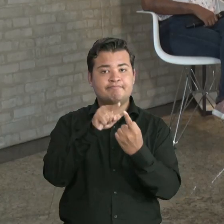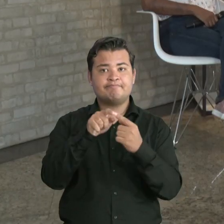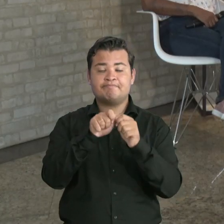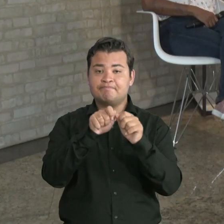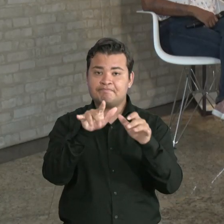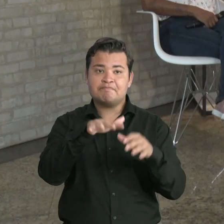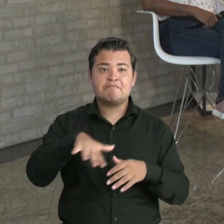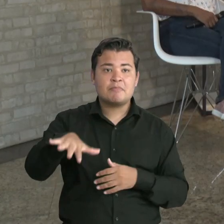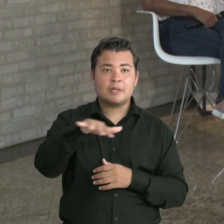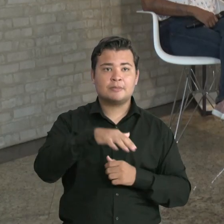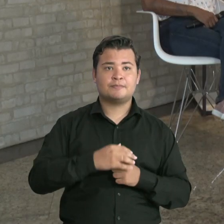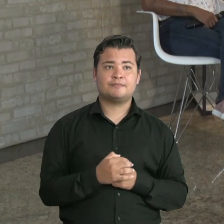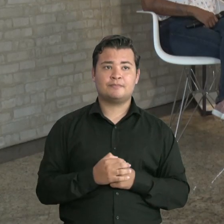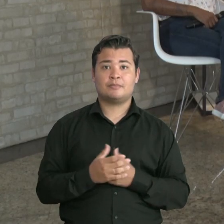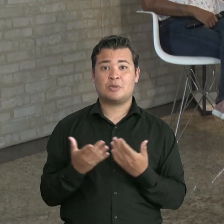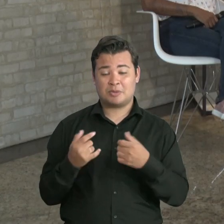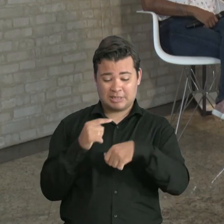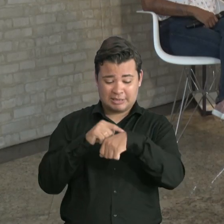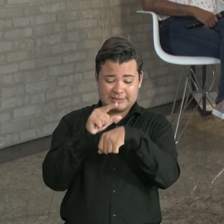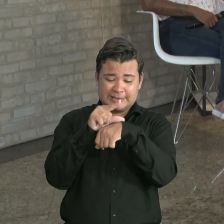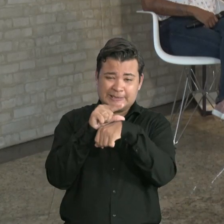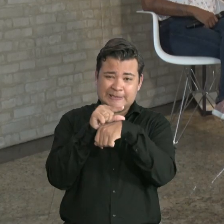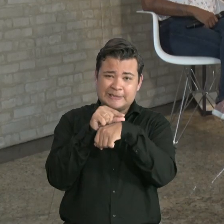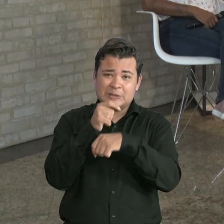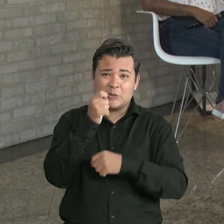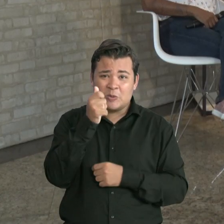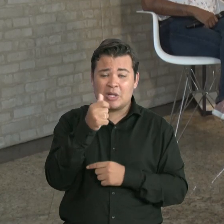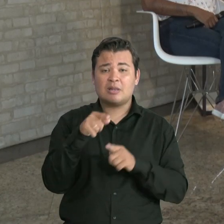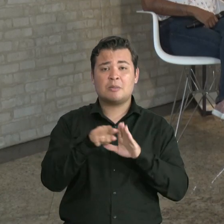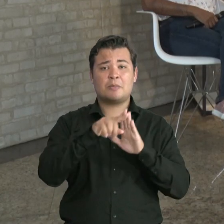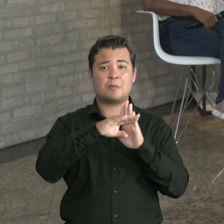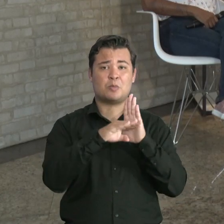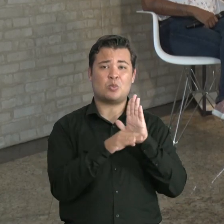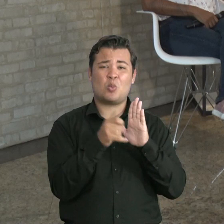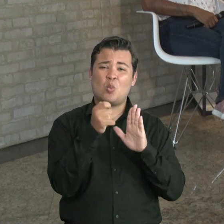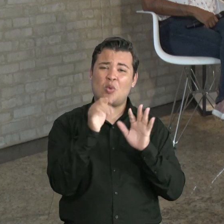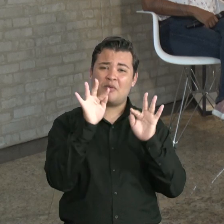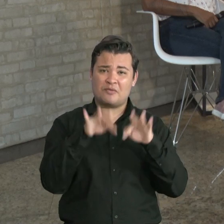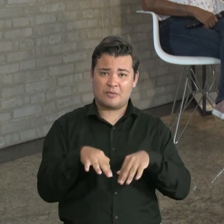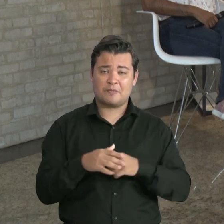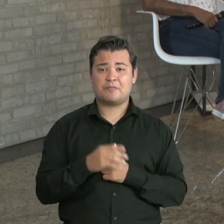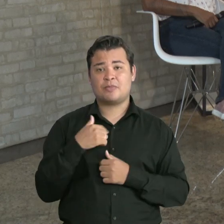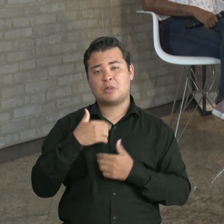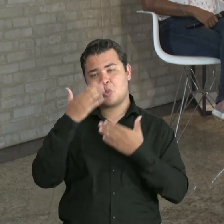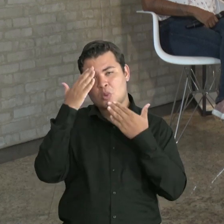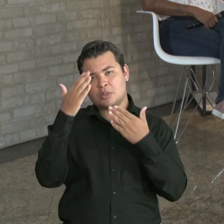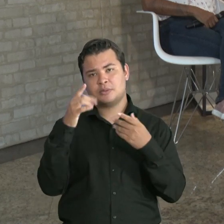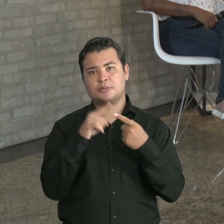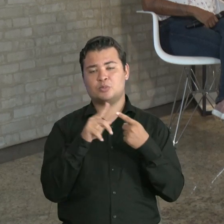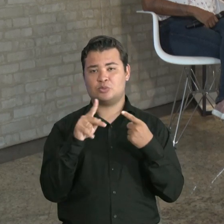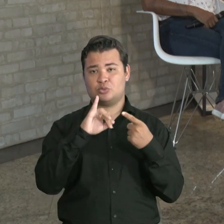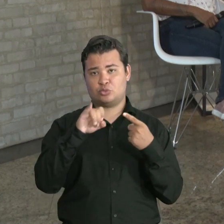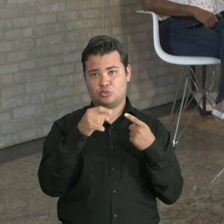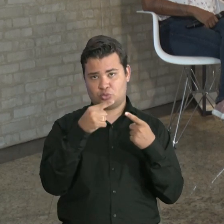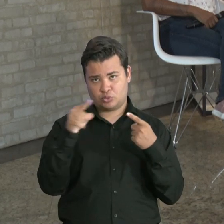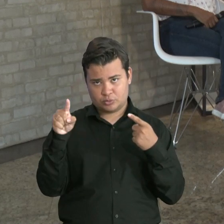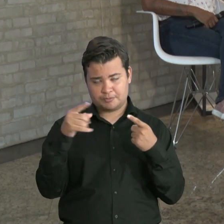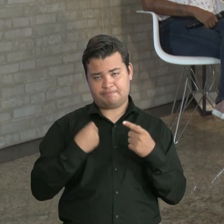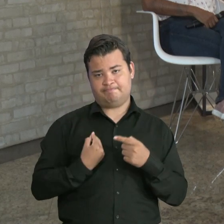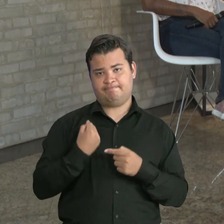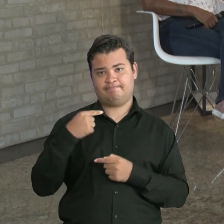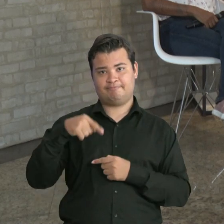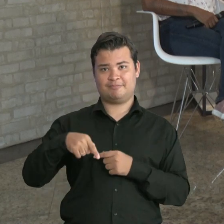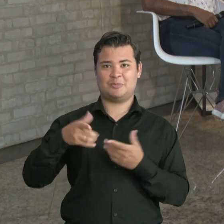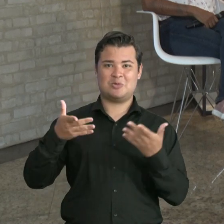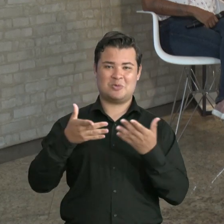está terminando nesse bloco e o programa está terminando, mas queria agradecer ao professor João pela sua presença aqui, nessa